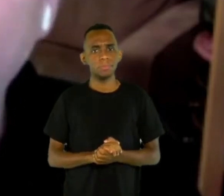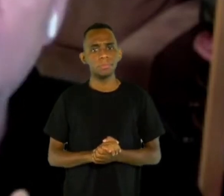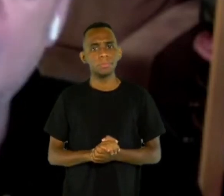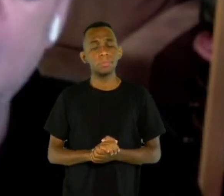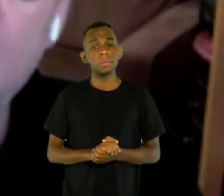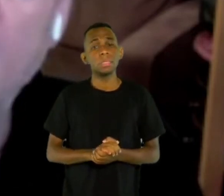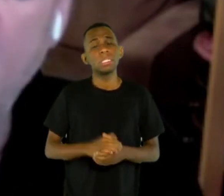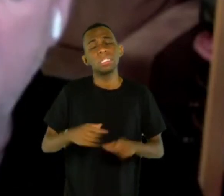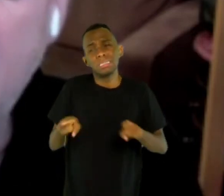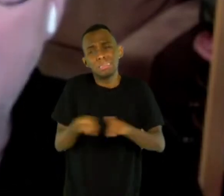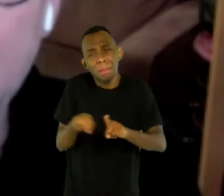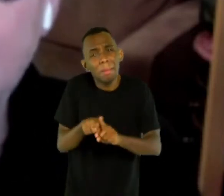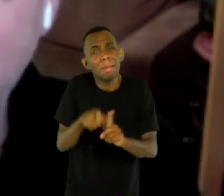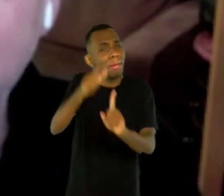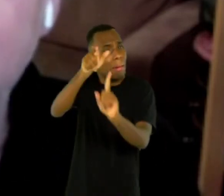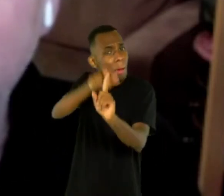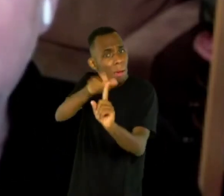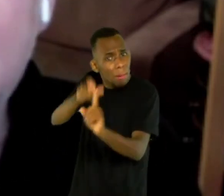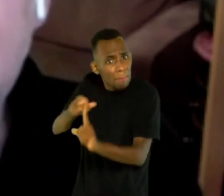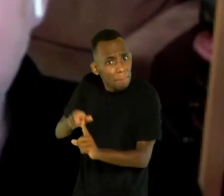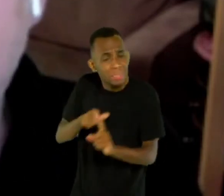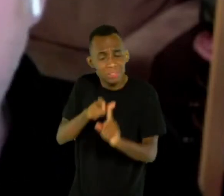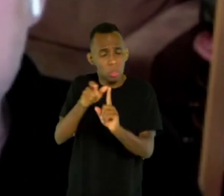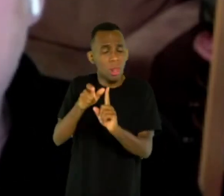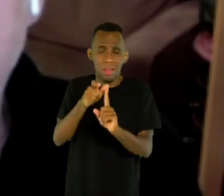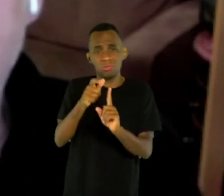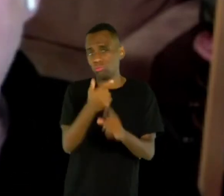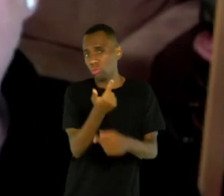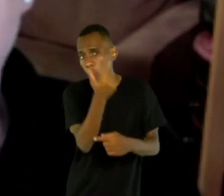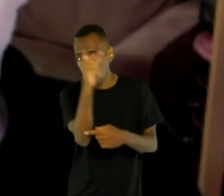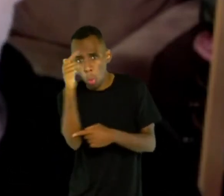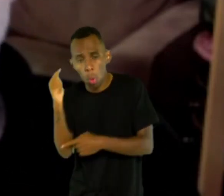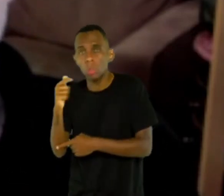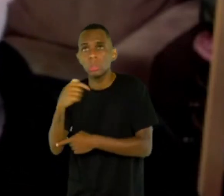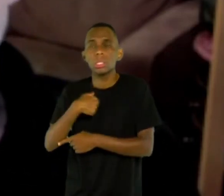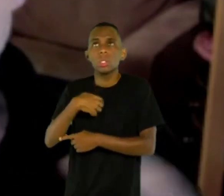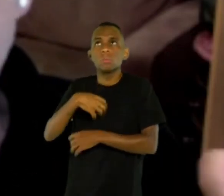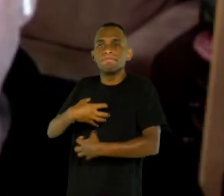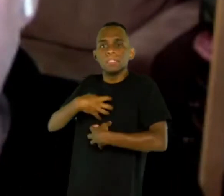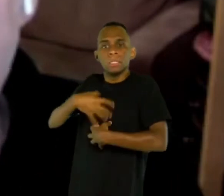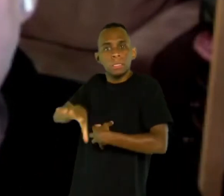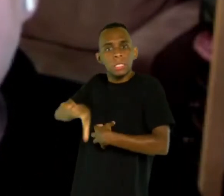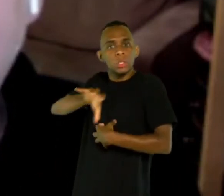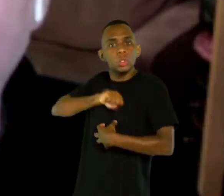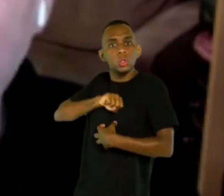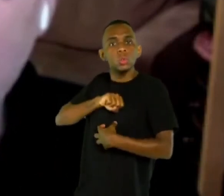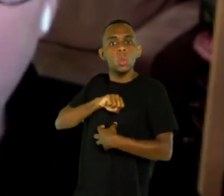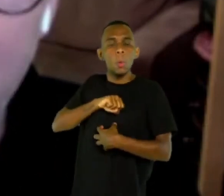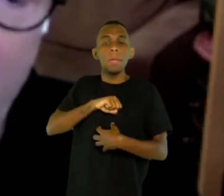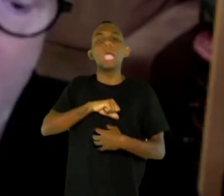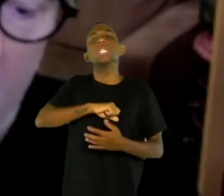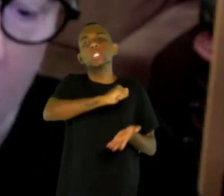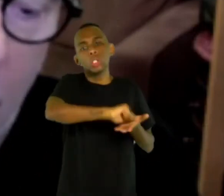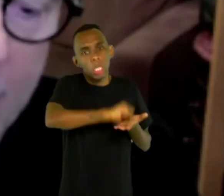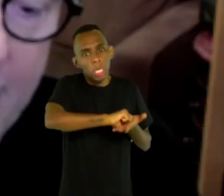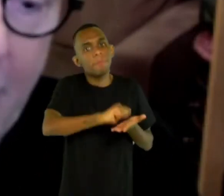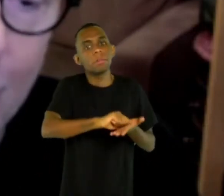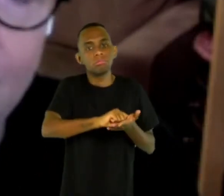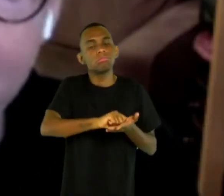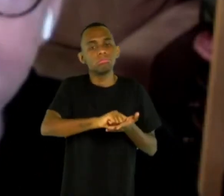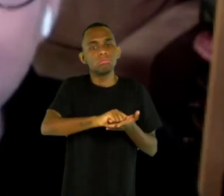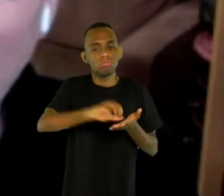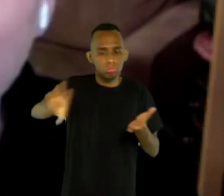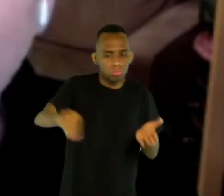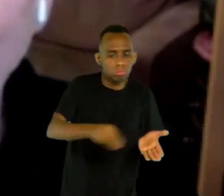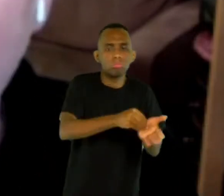personagens de Hermann Hesse que também me inspiraram. Tá? Então tem ali um